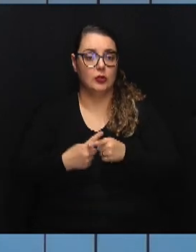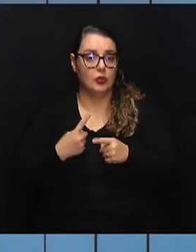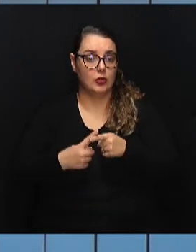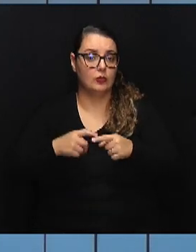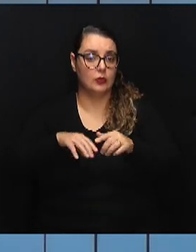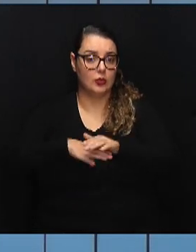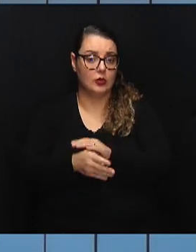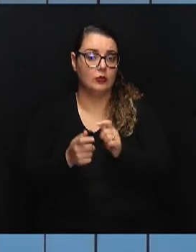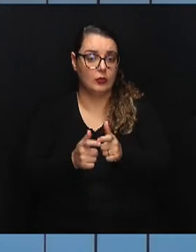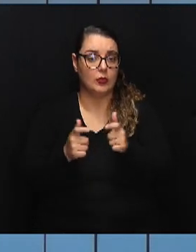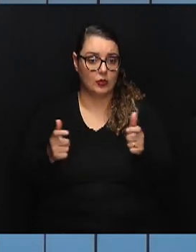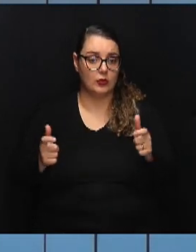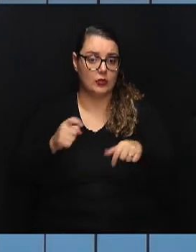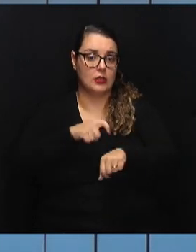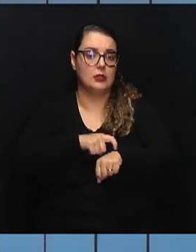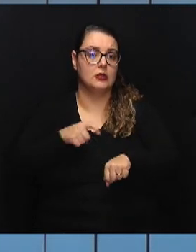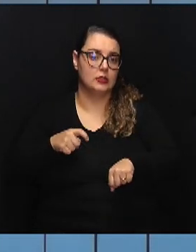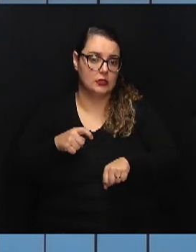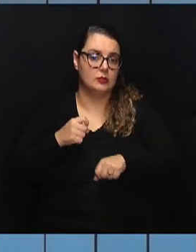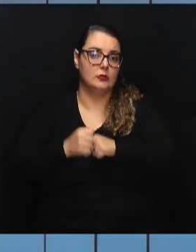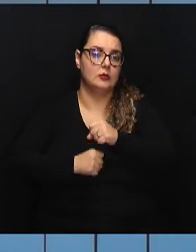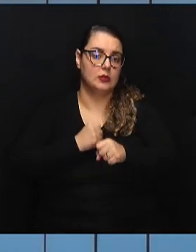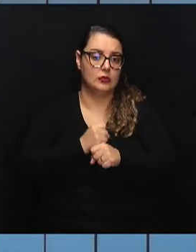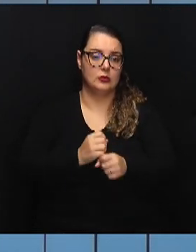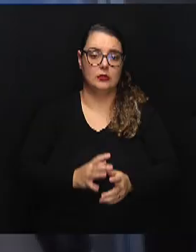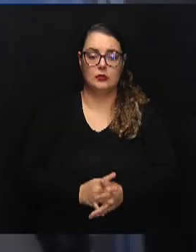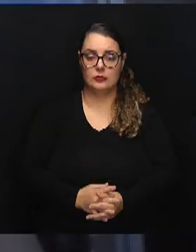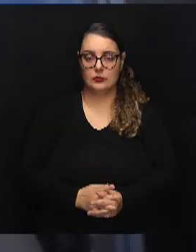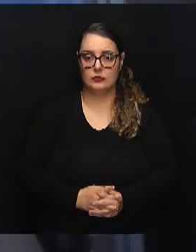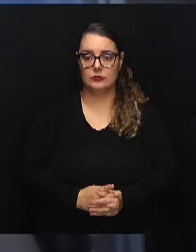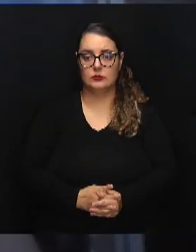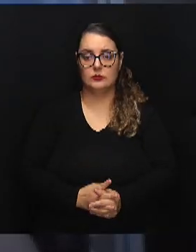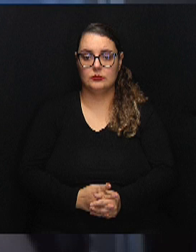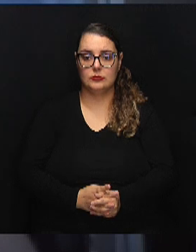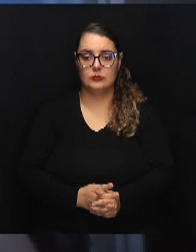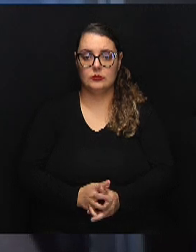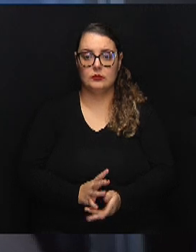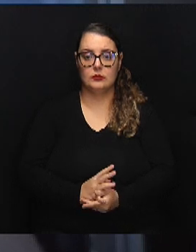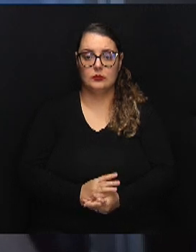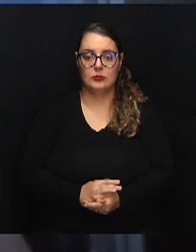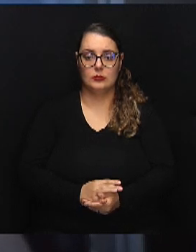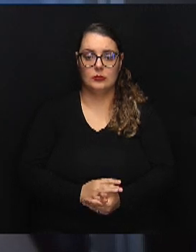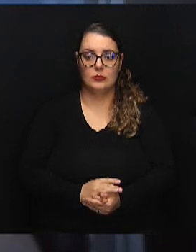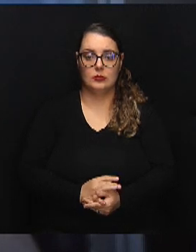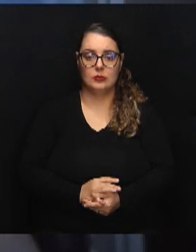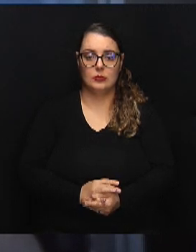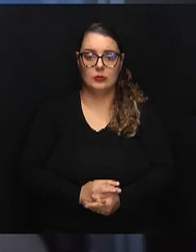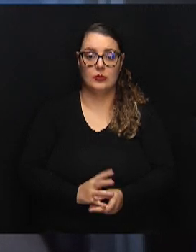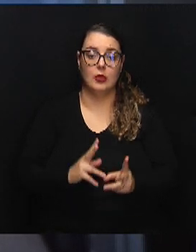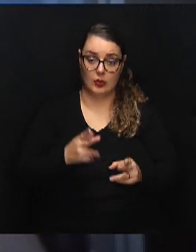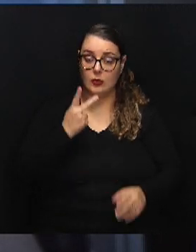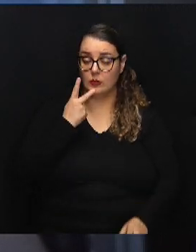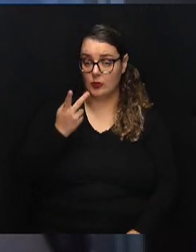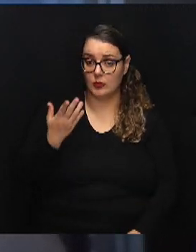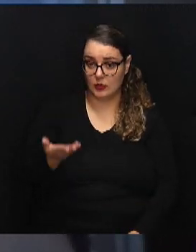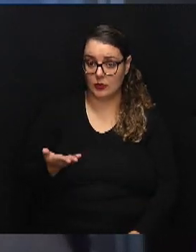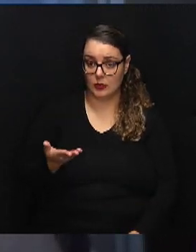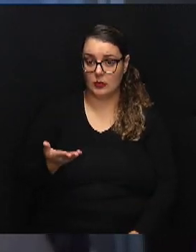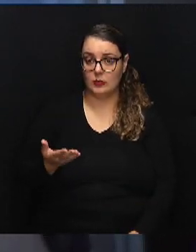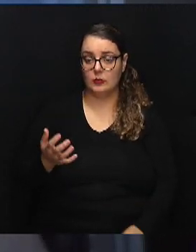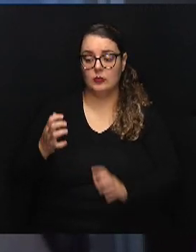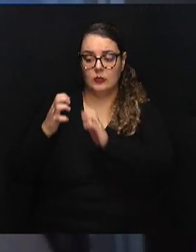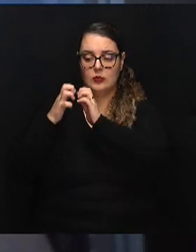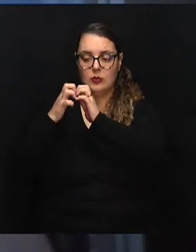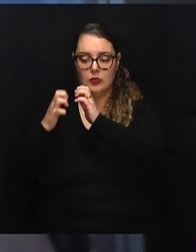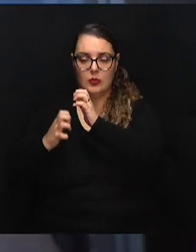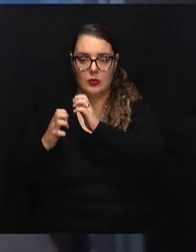costumam aumentar tanto nessa época do ano. Uhum. Bom, como eu acabei de comentar, no AVC,